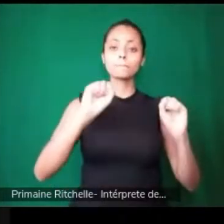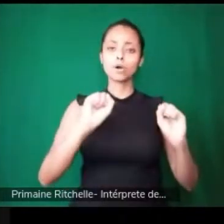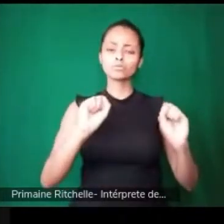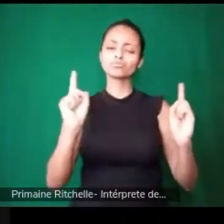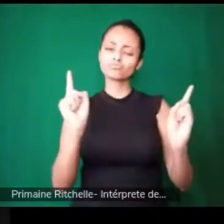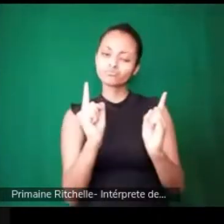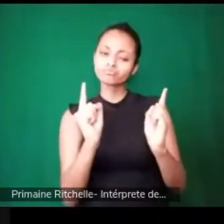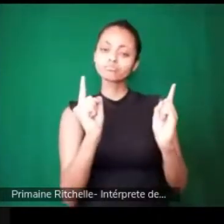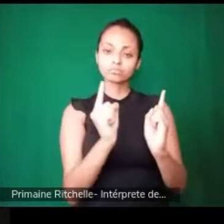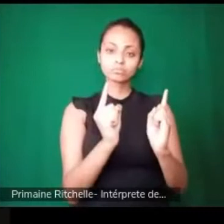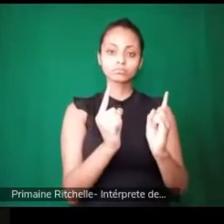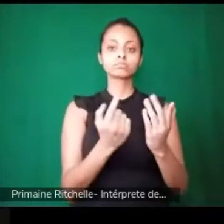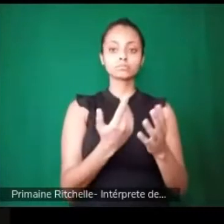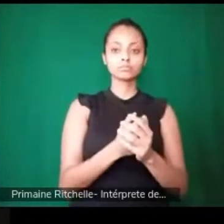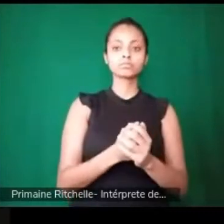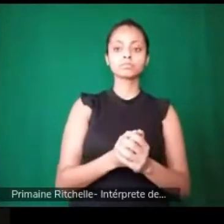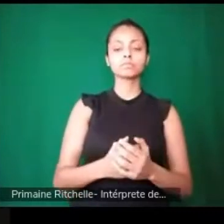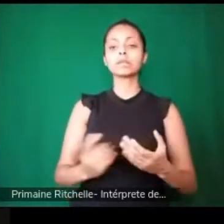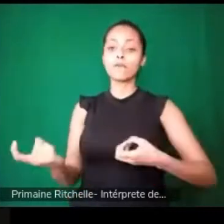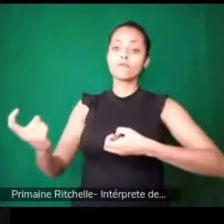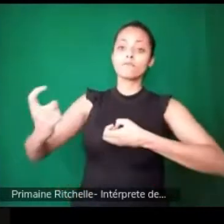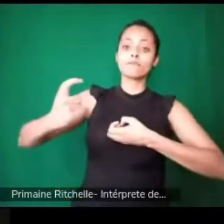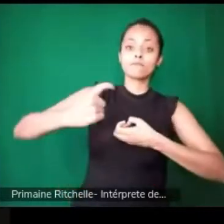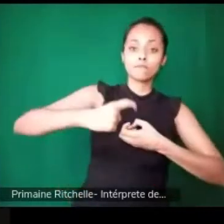os avanços do cenário do plano de retomada